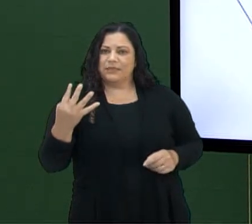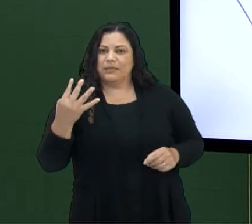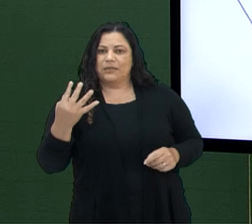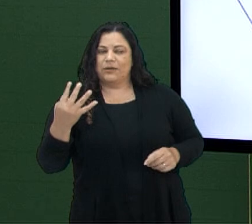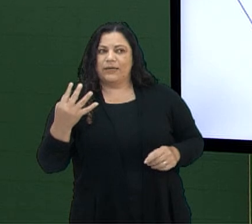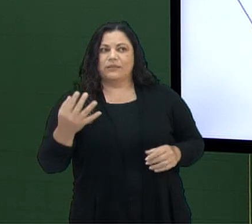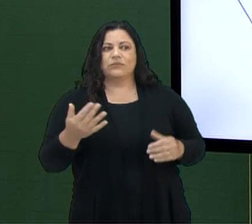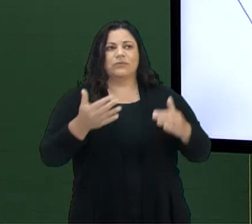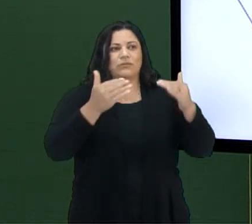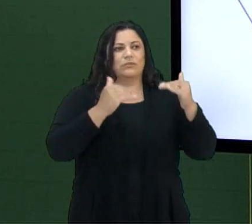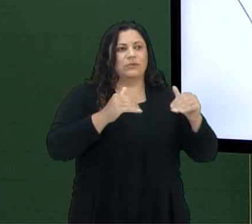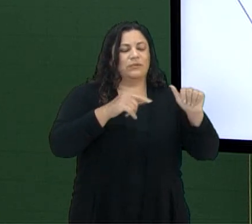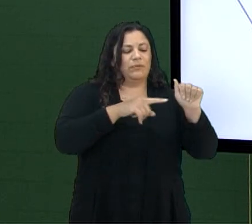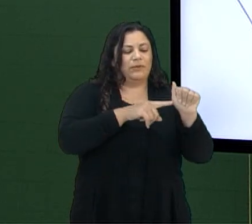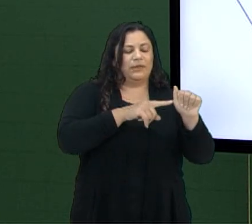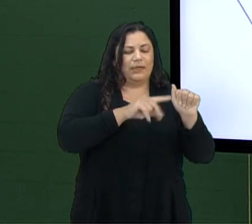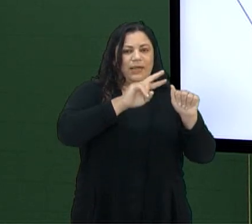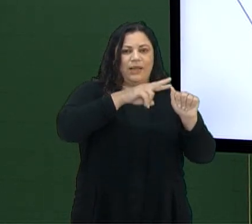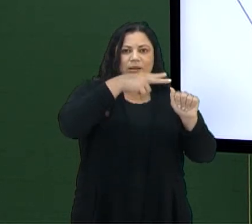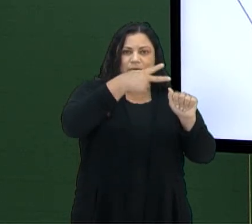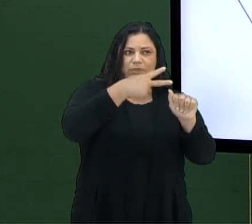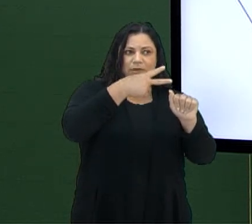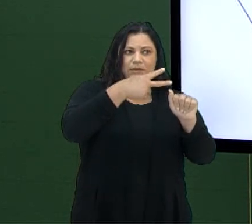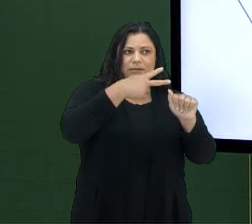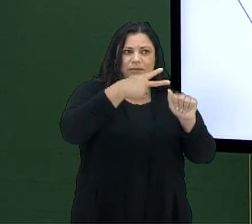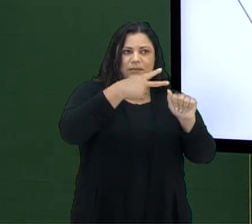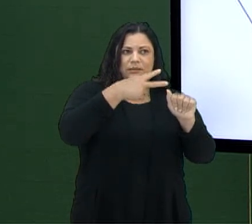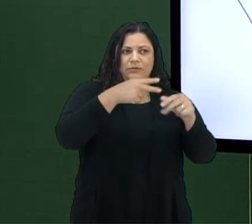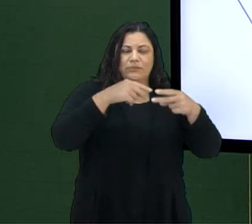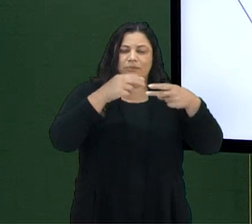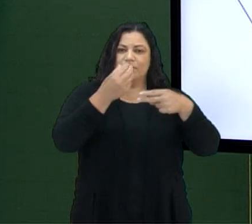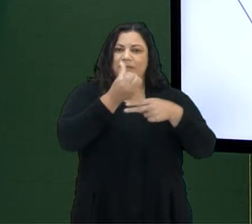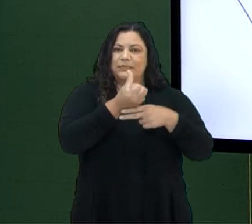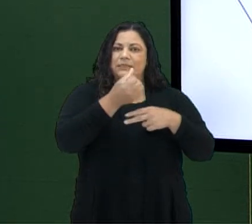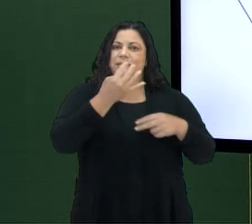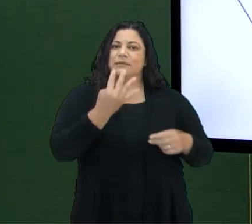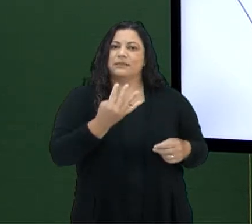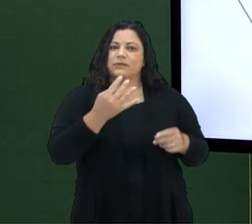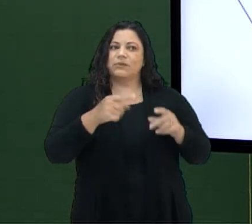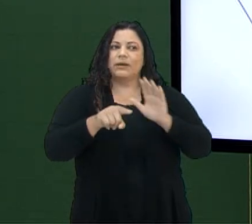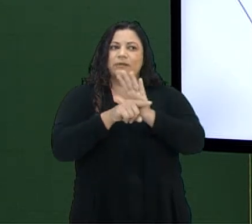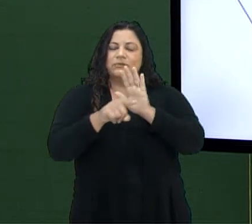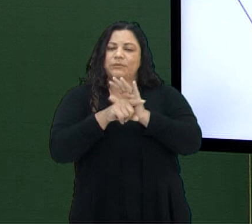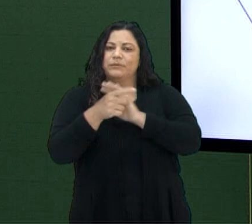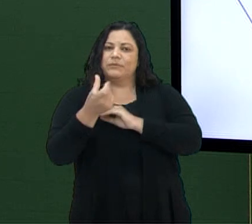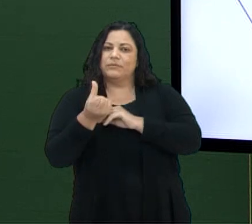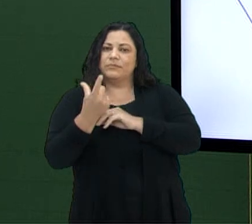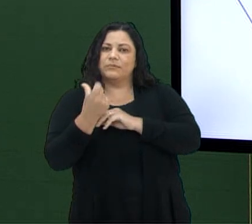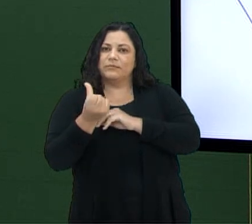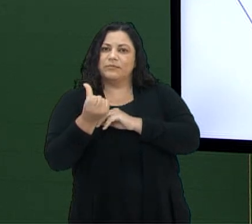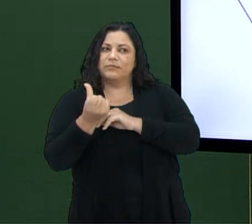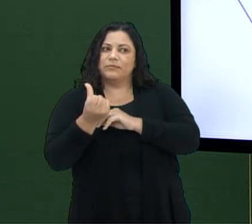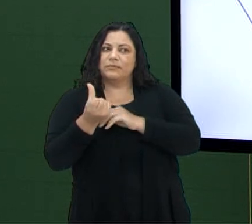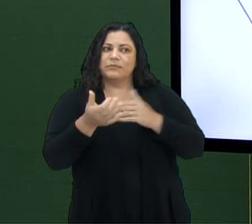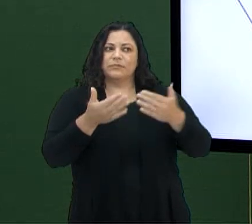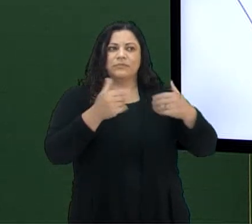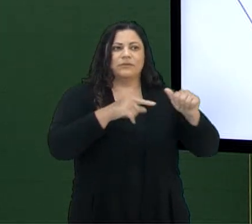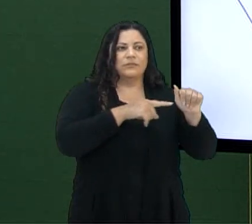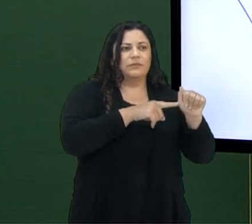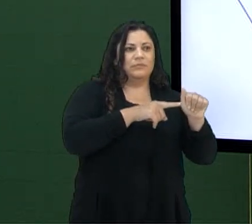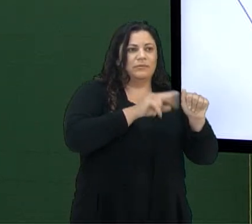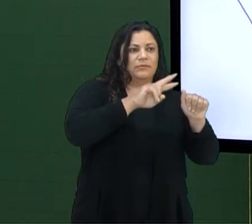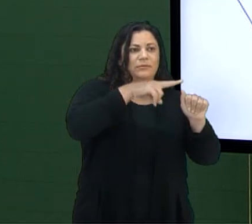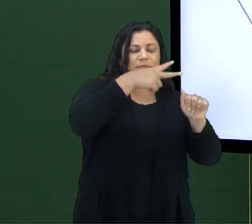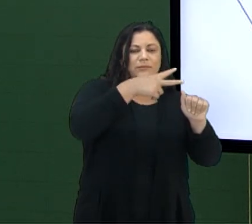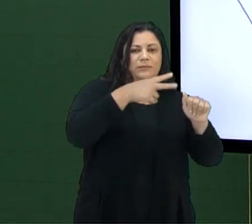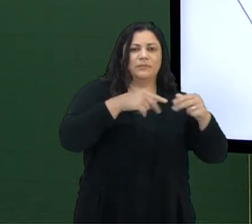Então, o apótema ao quadrado vai ficar 64 menos 16. Apótema ao quadrado fica